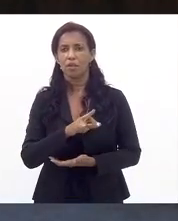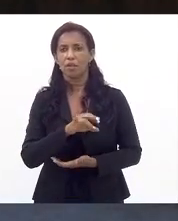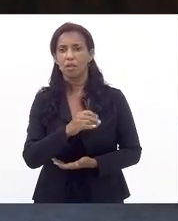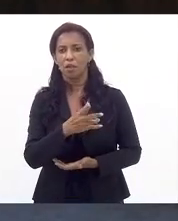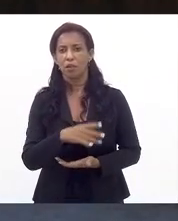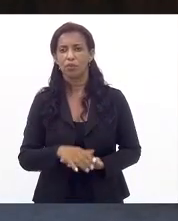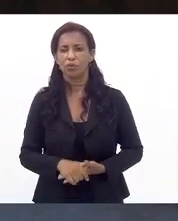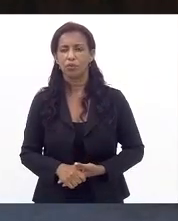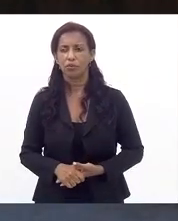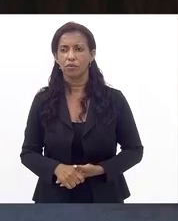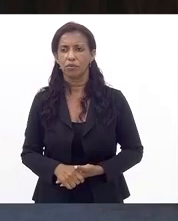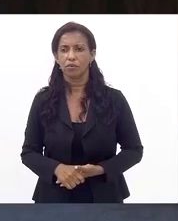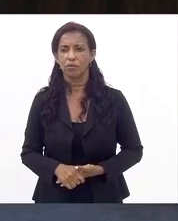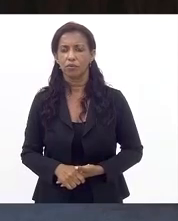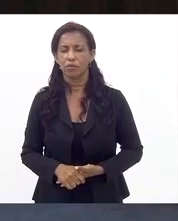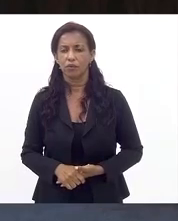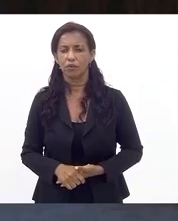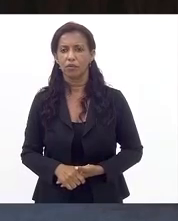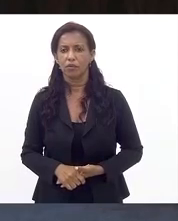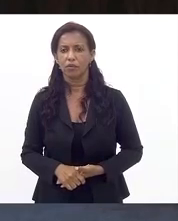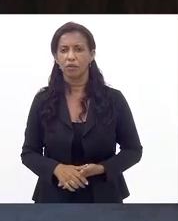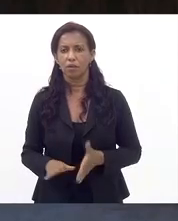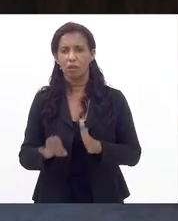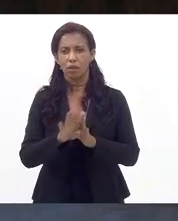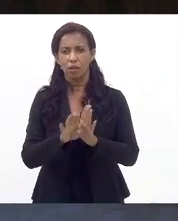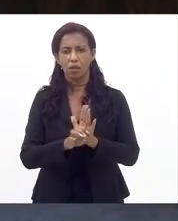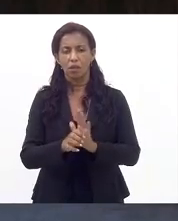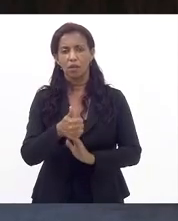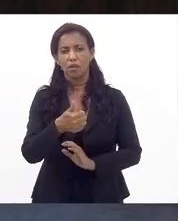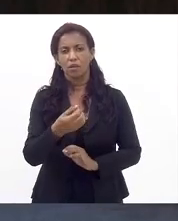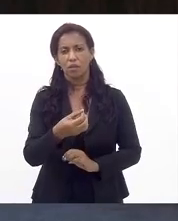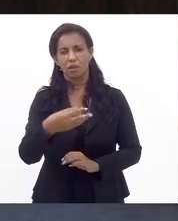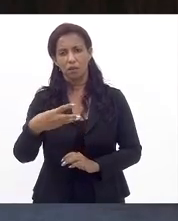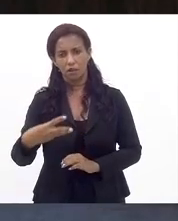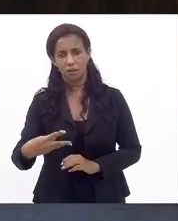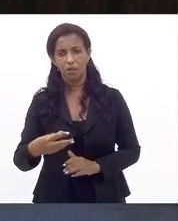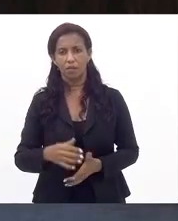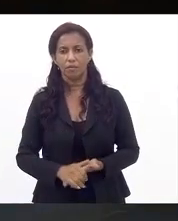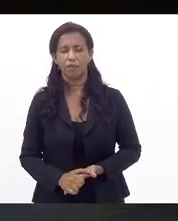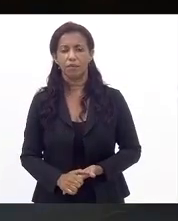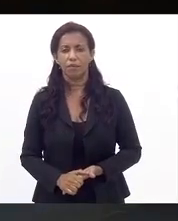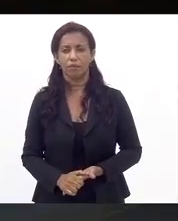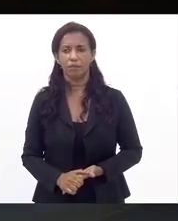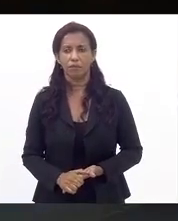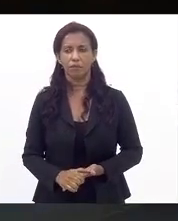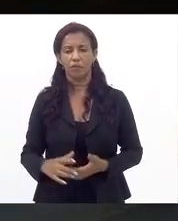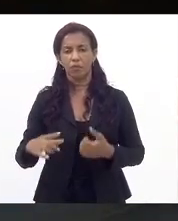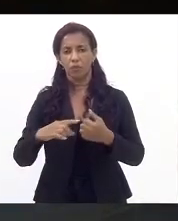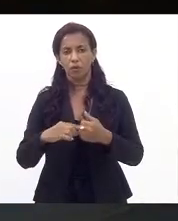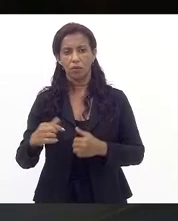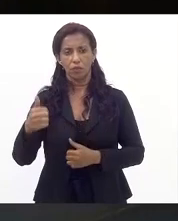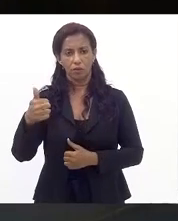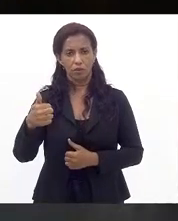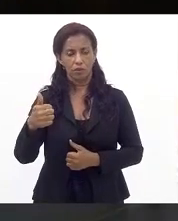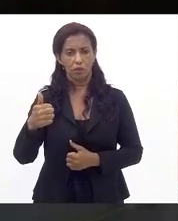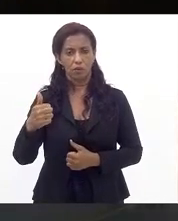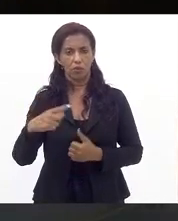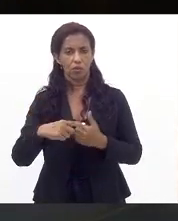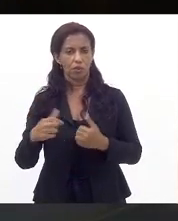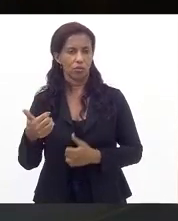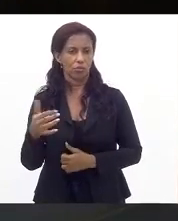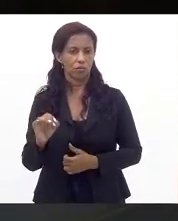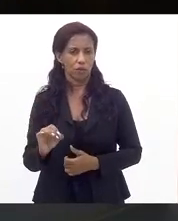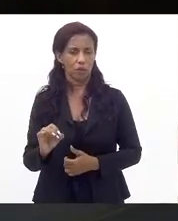Juliano a emenda 103 e você o item 1 do artigo